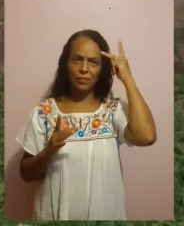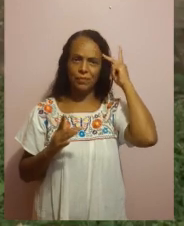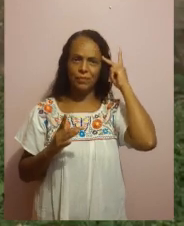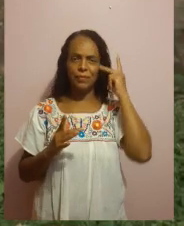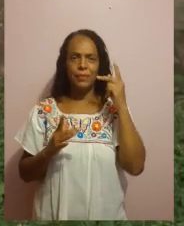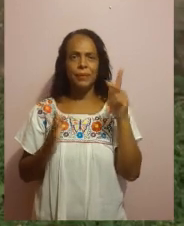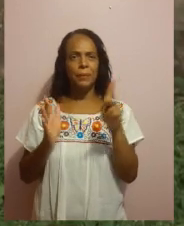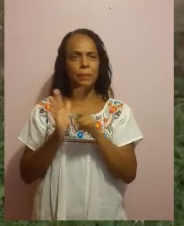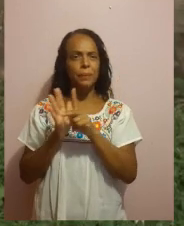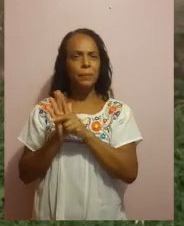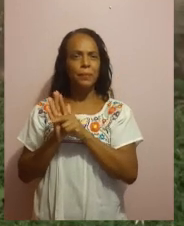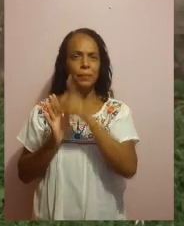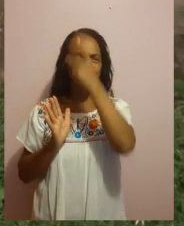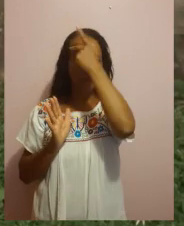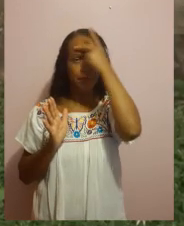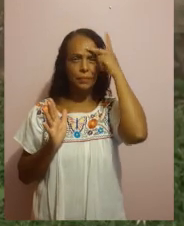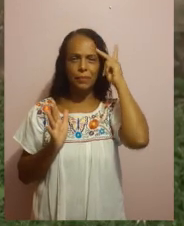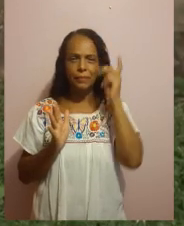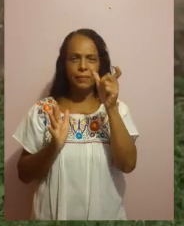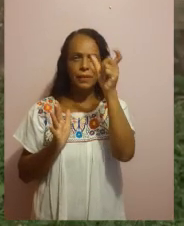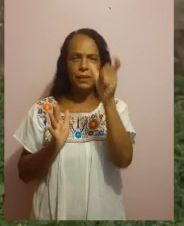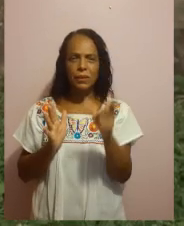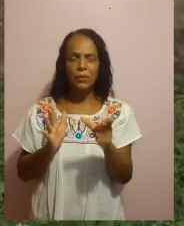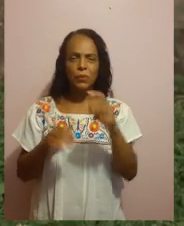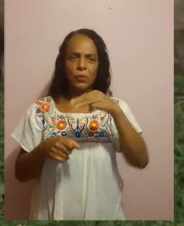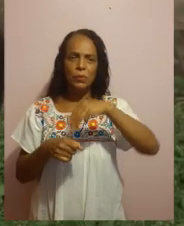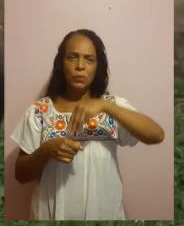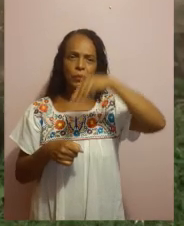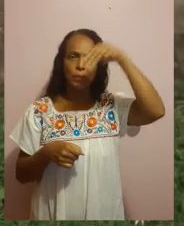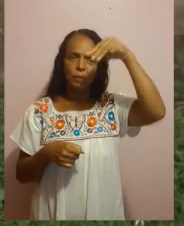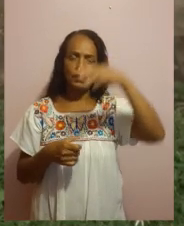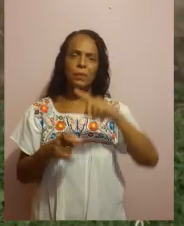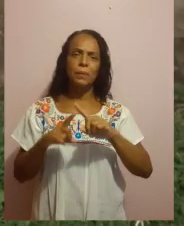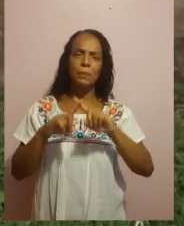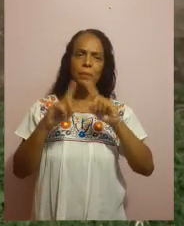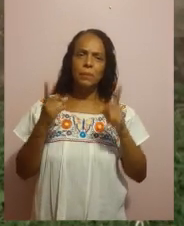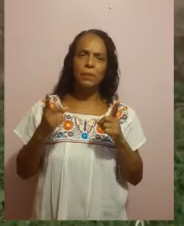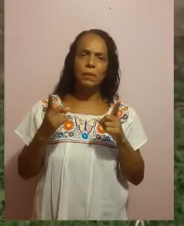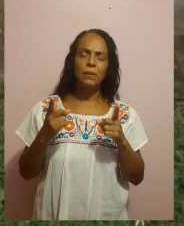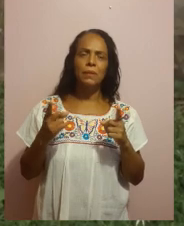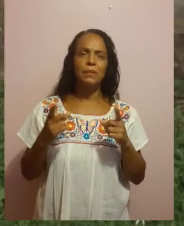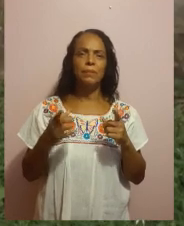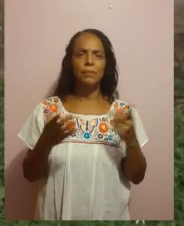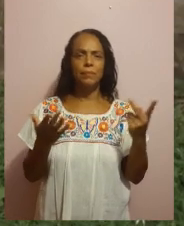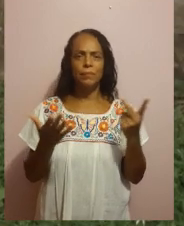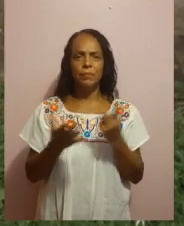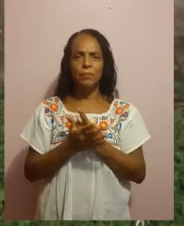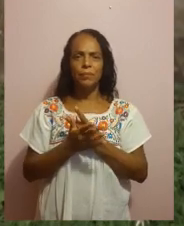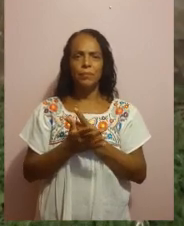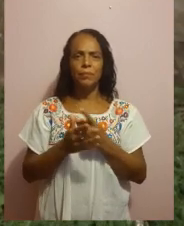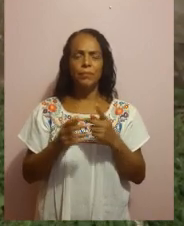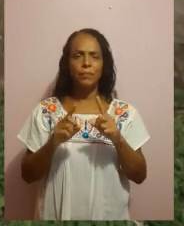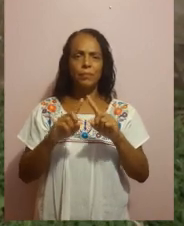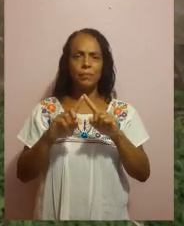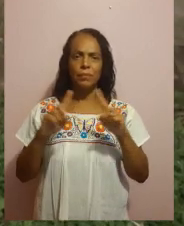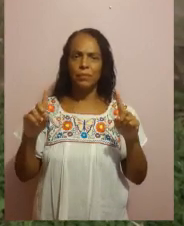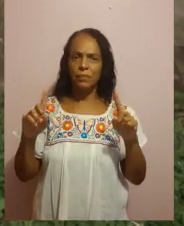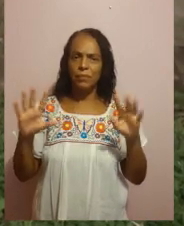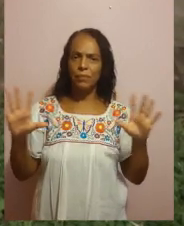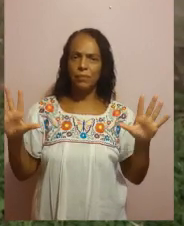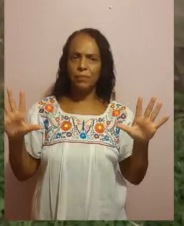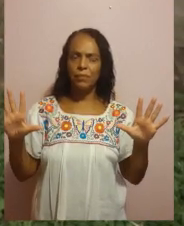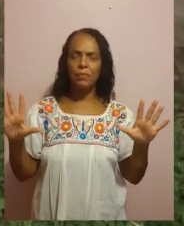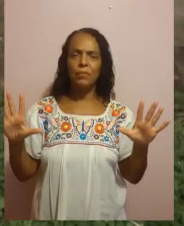à própria pessoa dele. Mas enquanto isso, as coisas da doutrina também